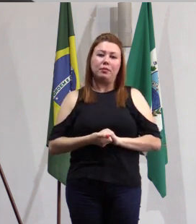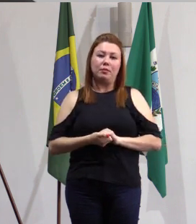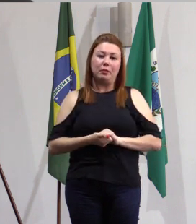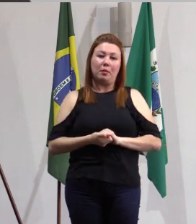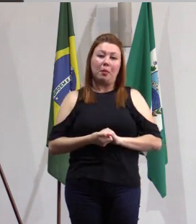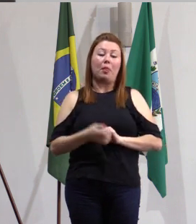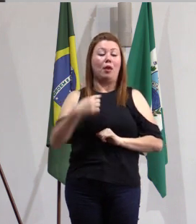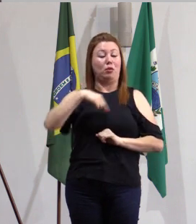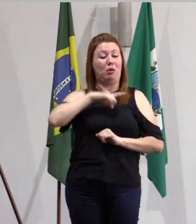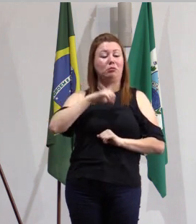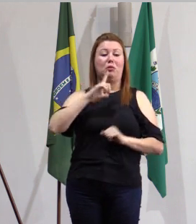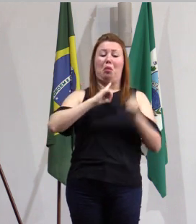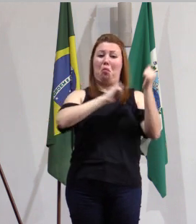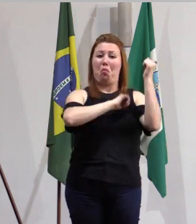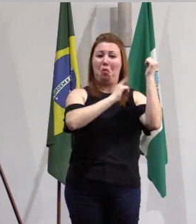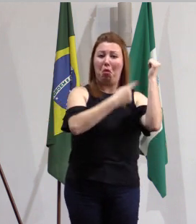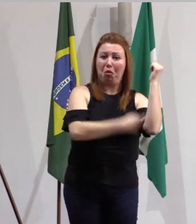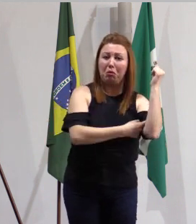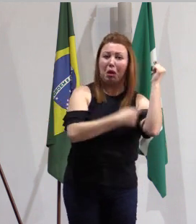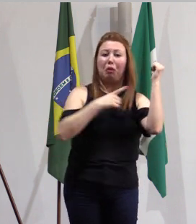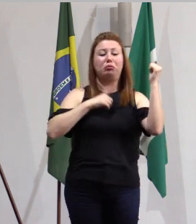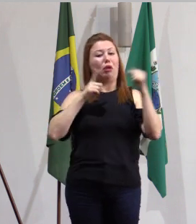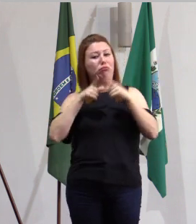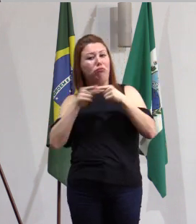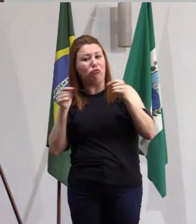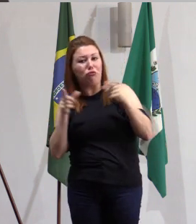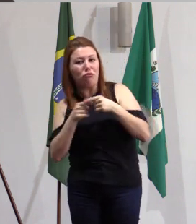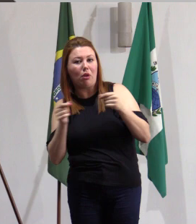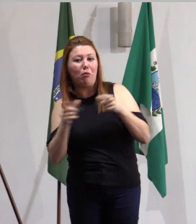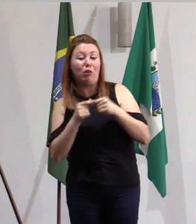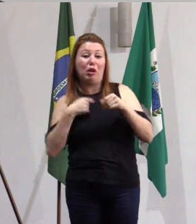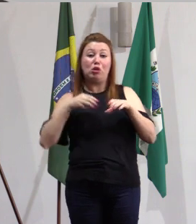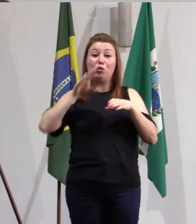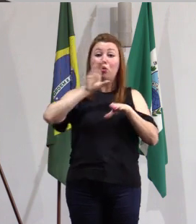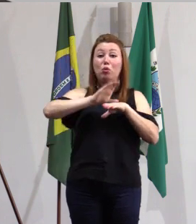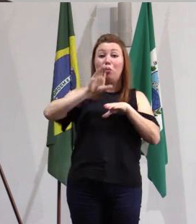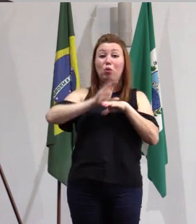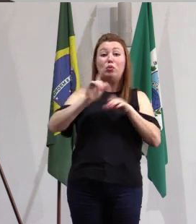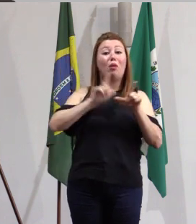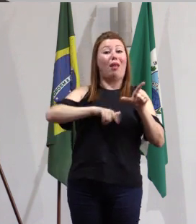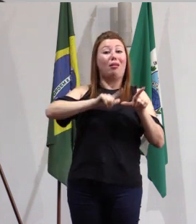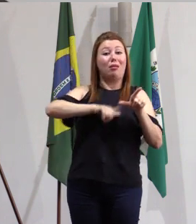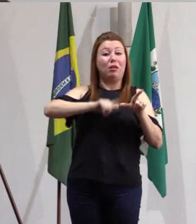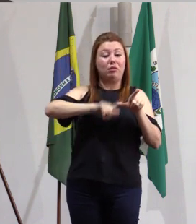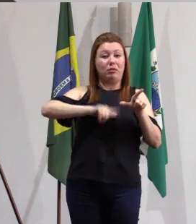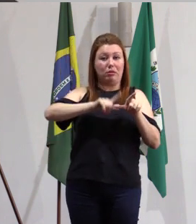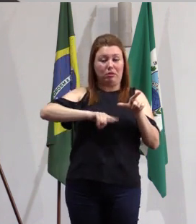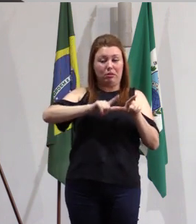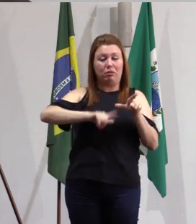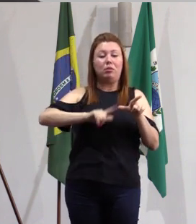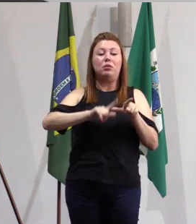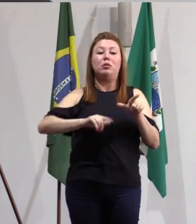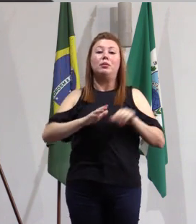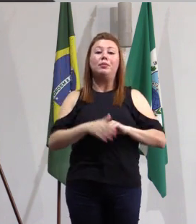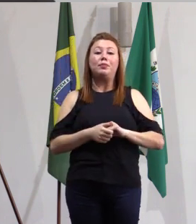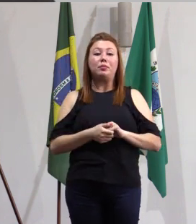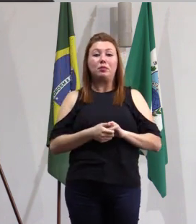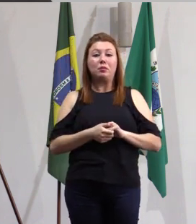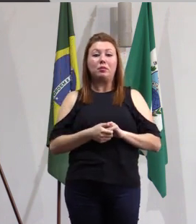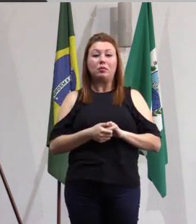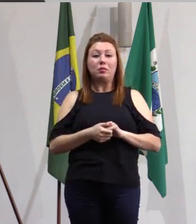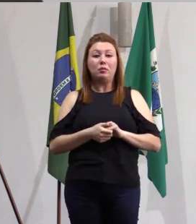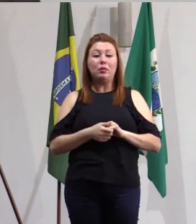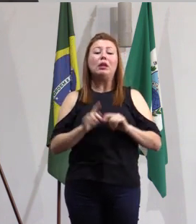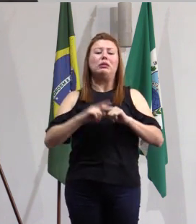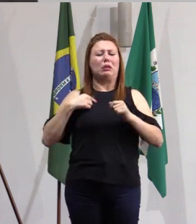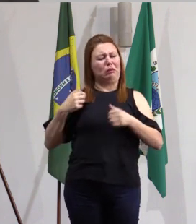de termos polonês, de termos japonês no nosso curso de letras. Dada, isso compôs o